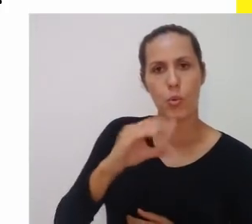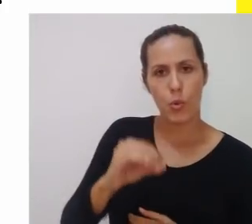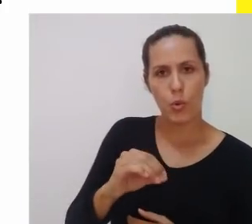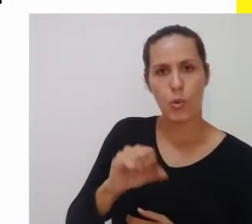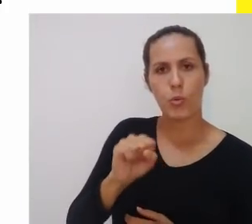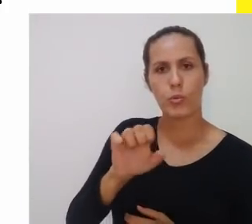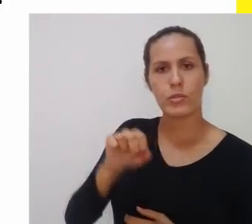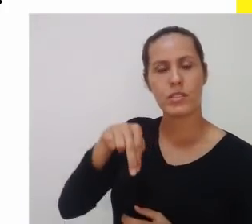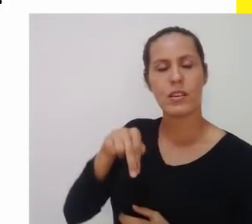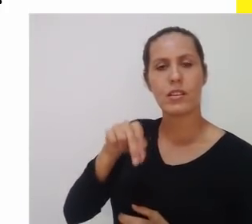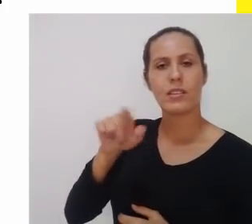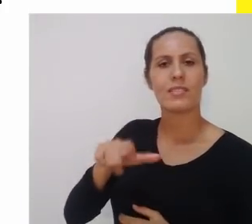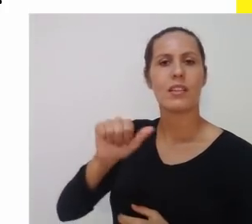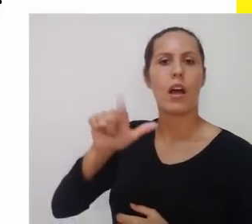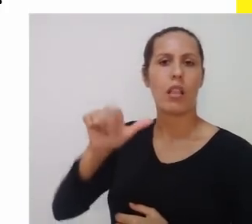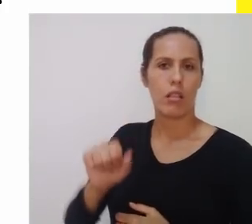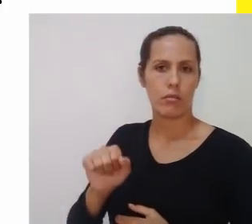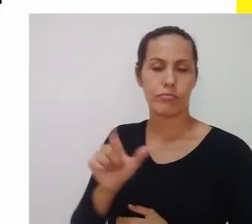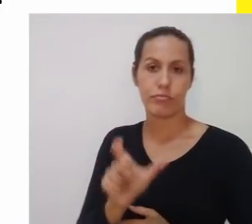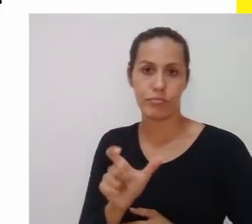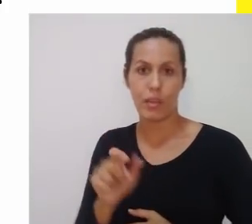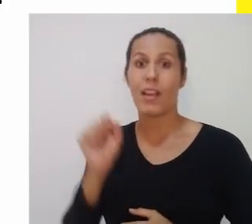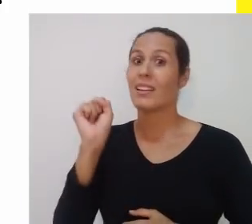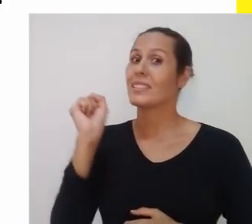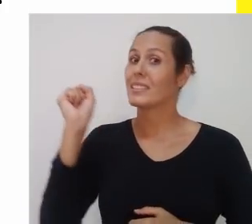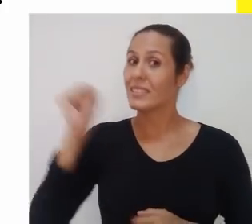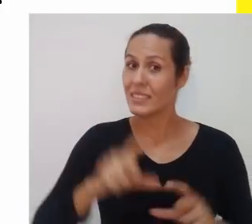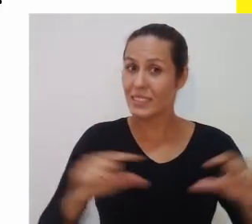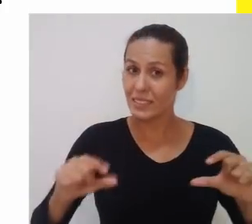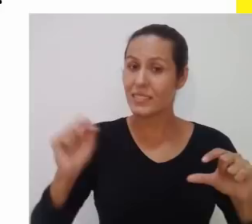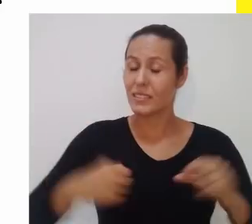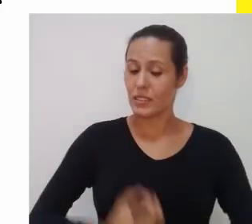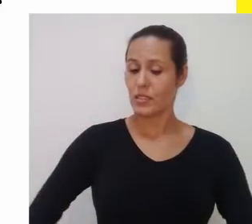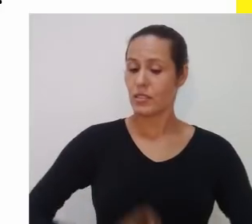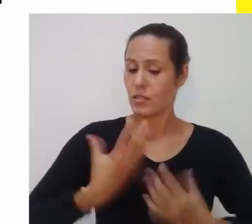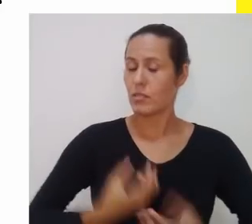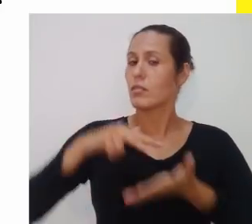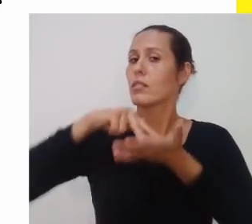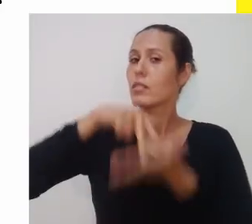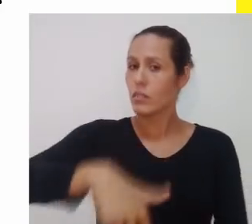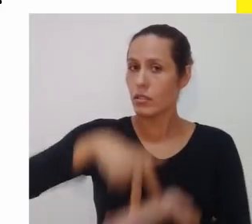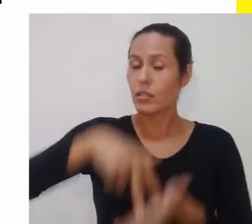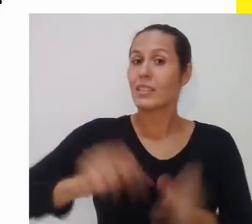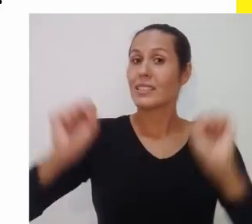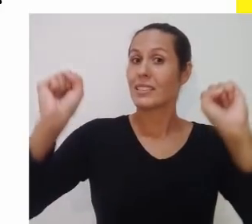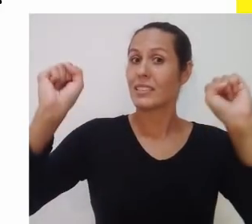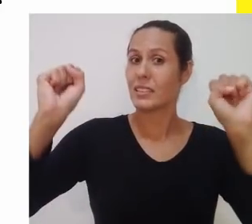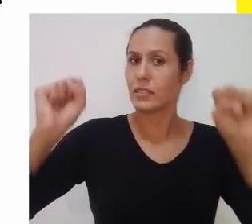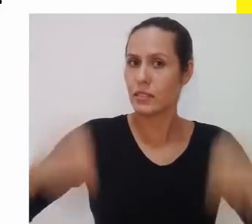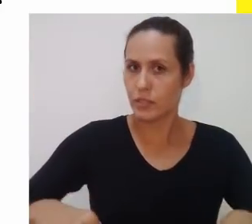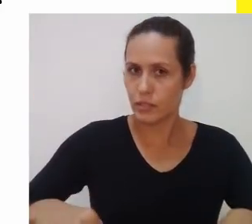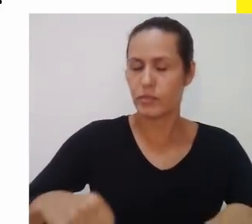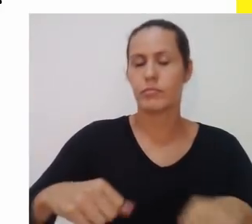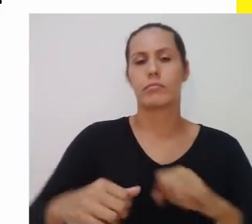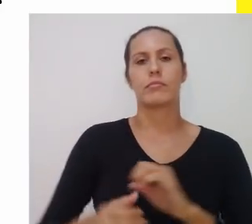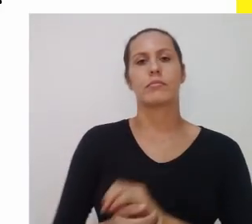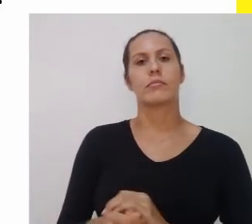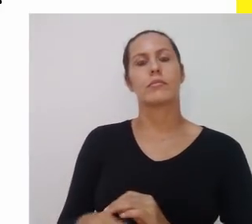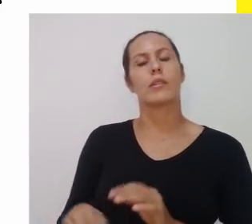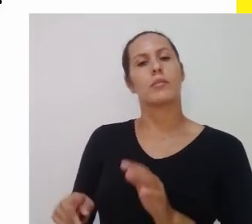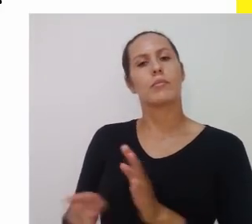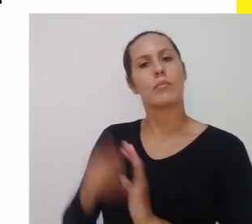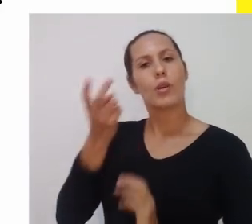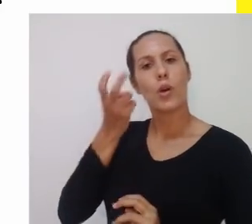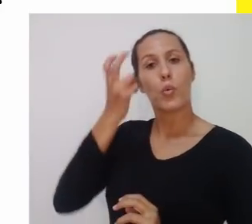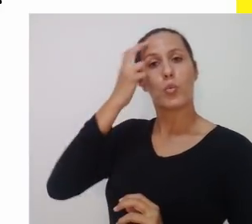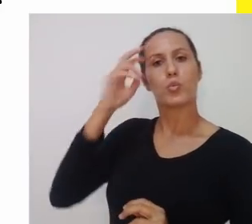coco de senzala. E é sim uma produção de resistência. Dá uma olhada. Expressão cultural de